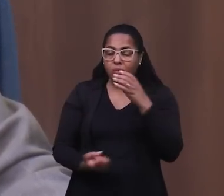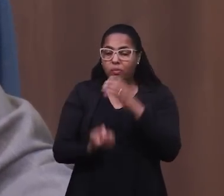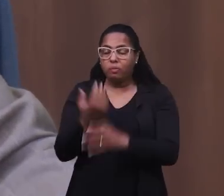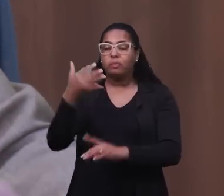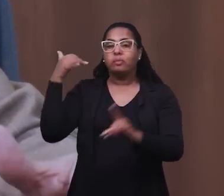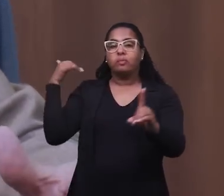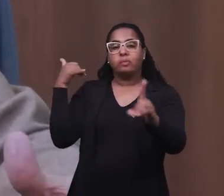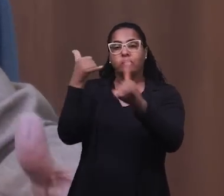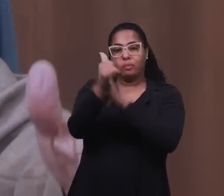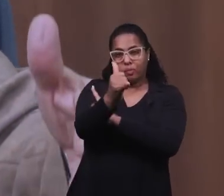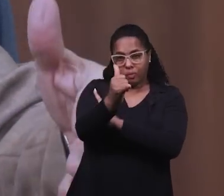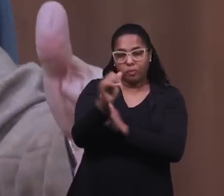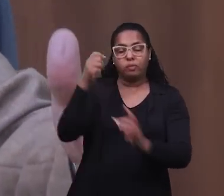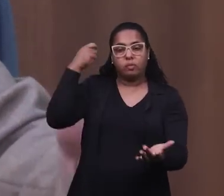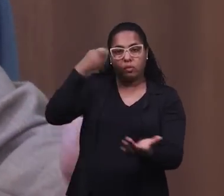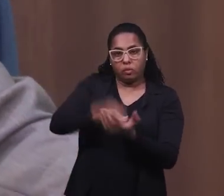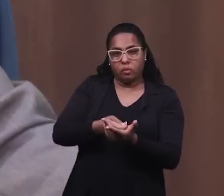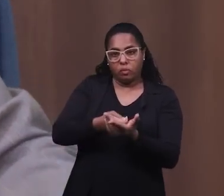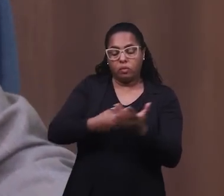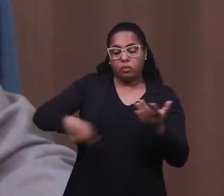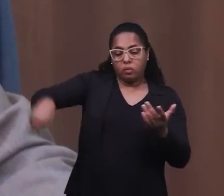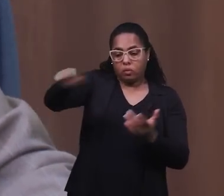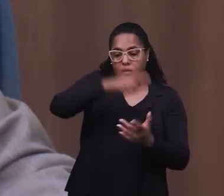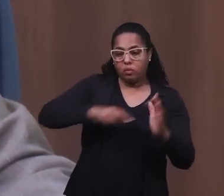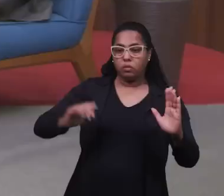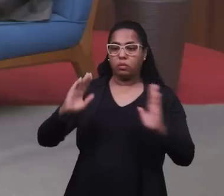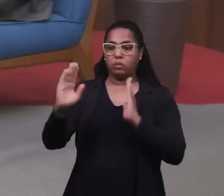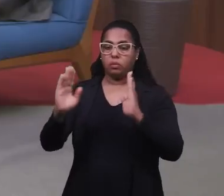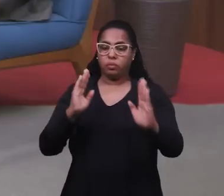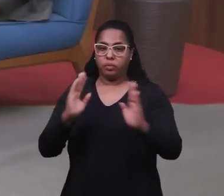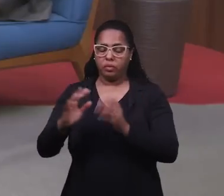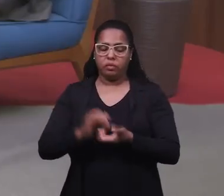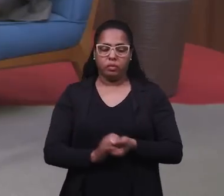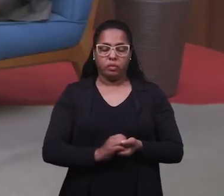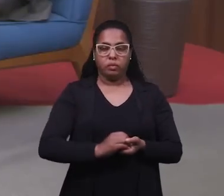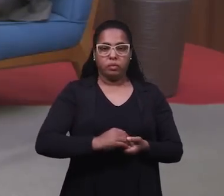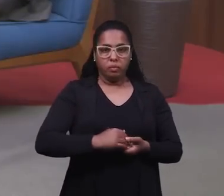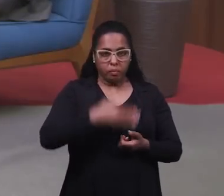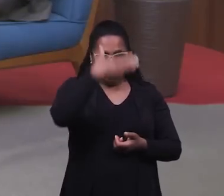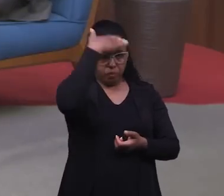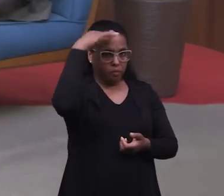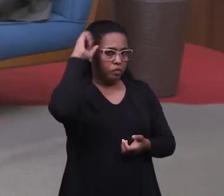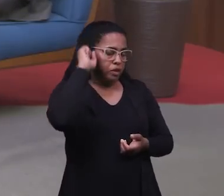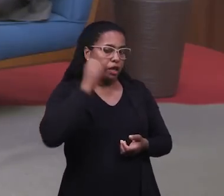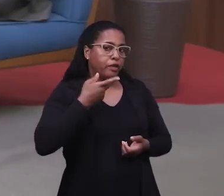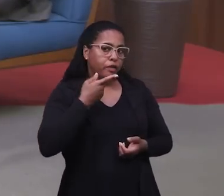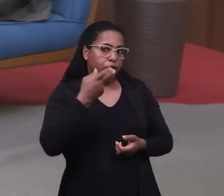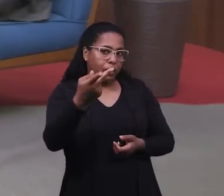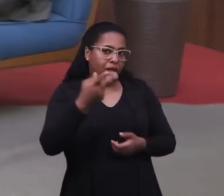proféticos que estão se cumprindo nos nossos dias. Glória a Deus. Sérgio, você quer fazer um comentário?